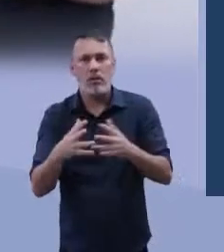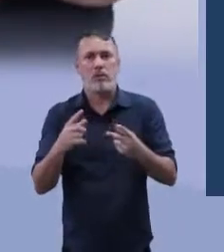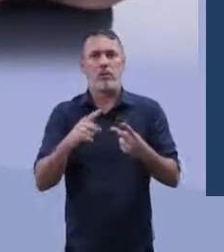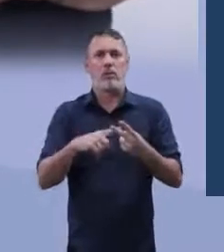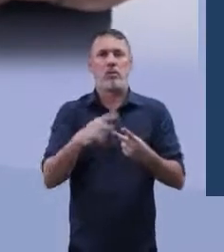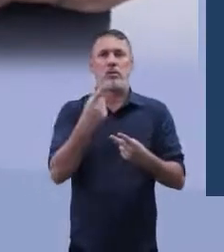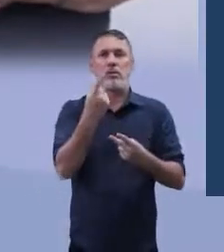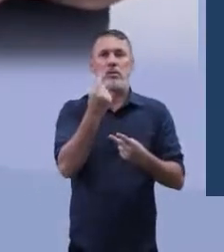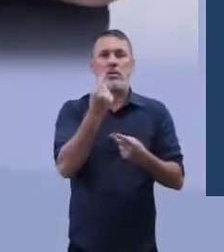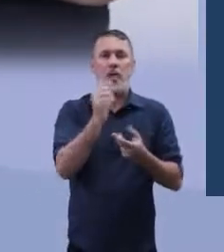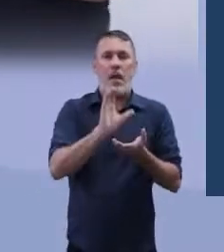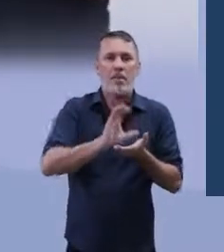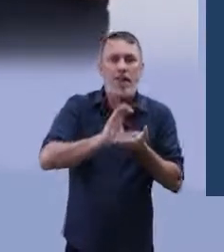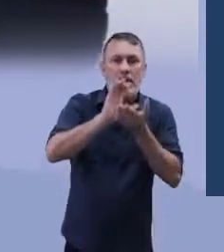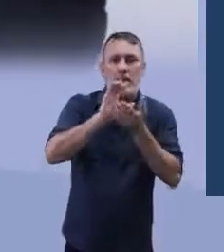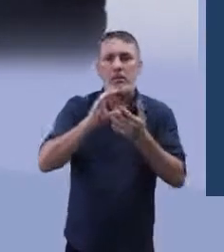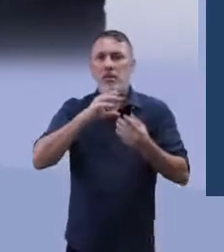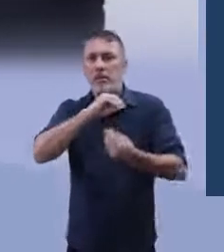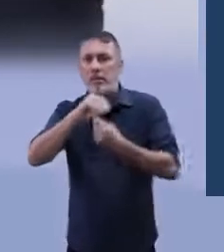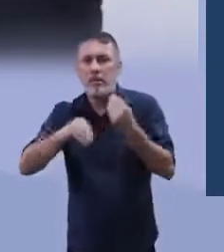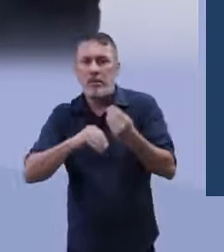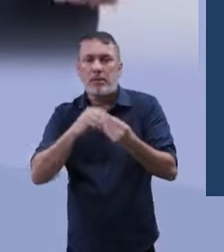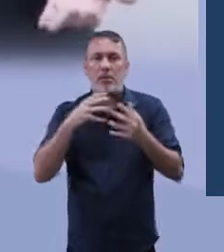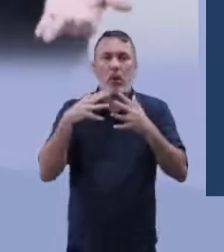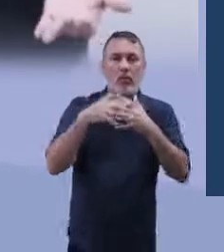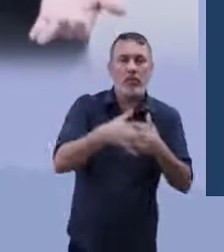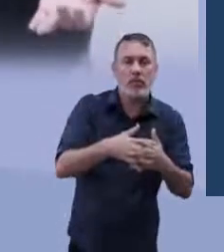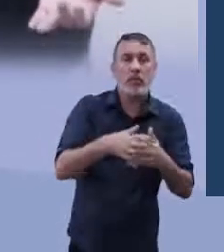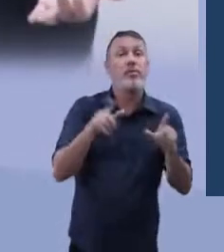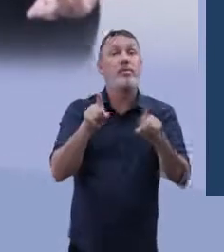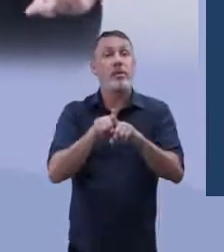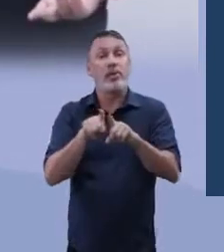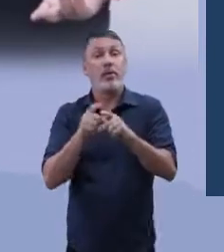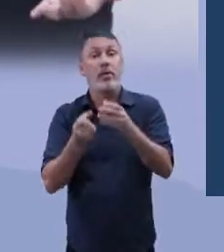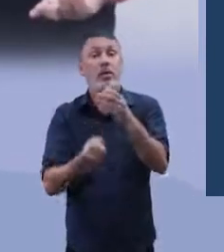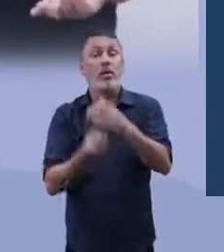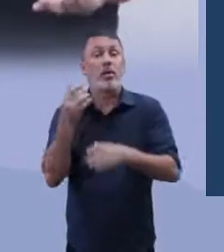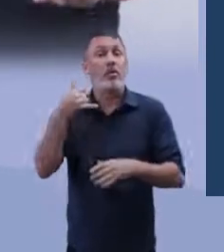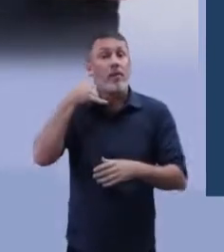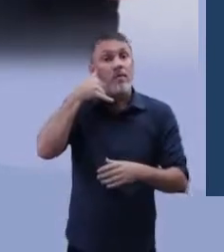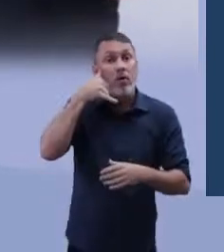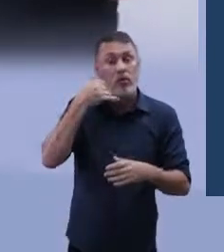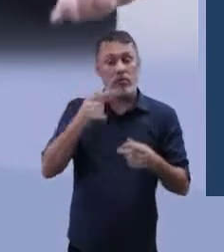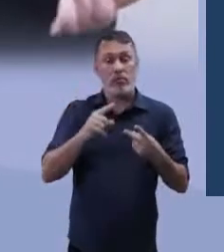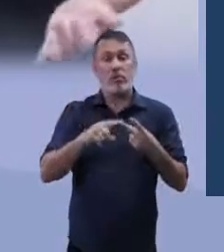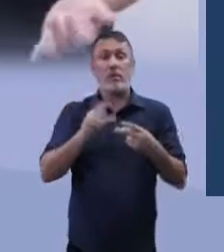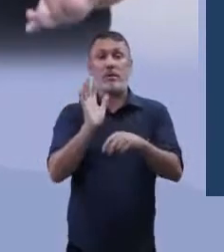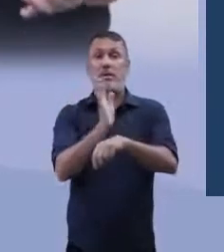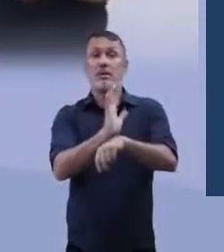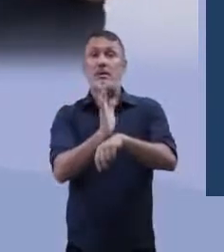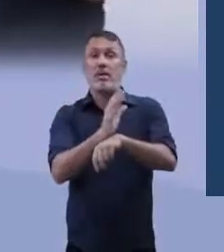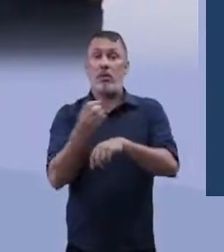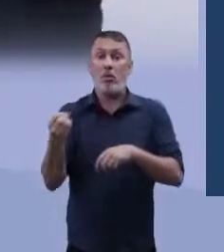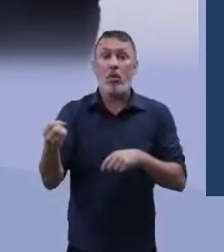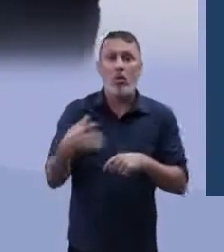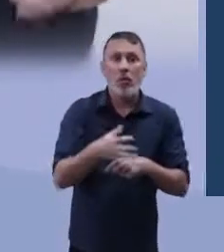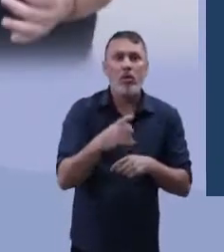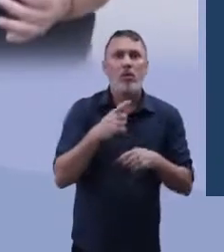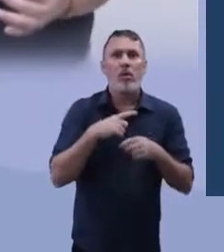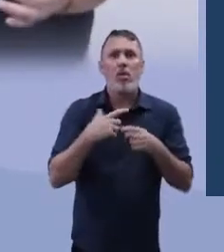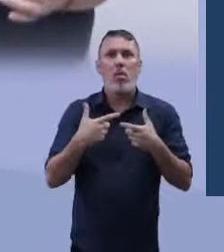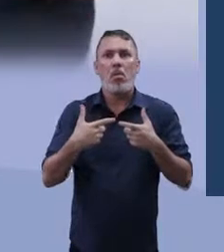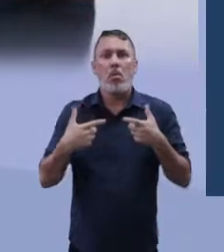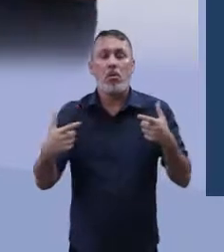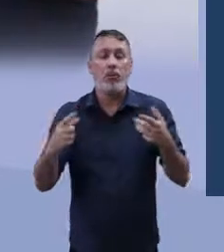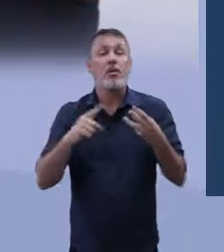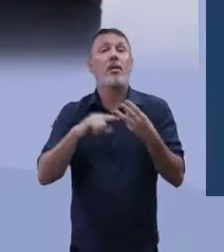a lâmpada elétrica fora inventada, agora tínhamos telefones, o cinema aparecia e o